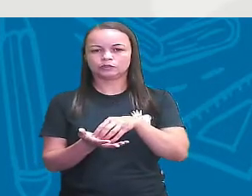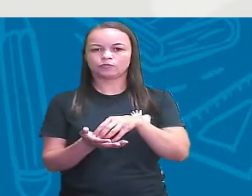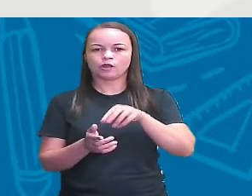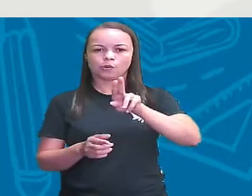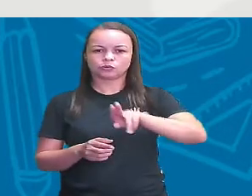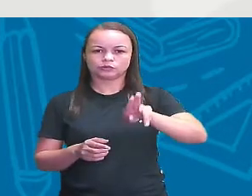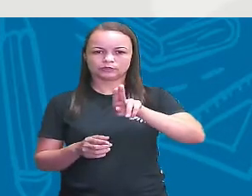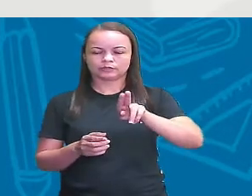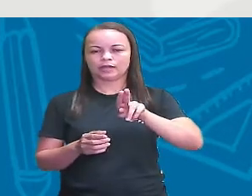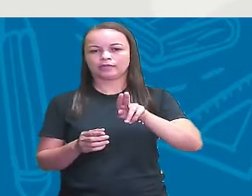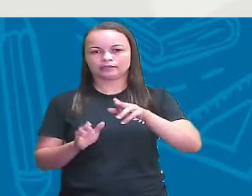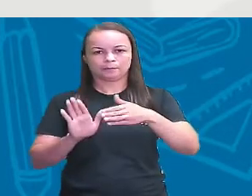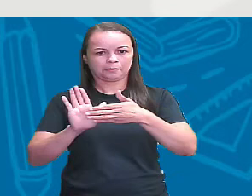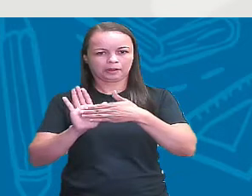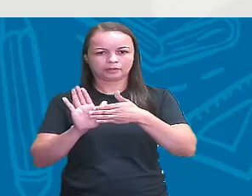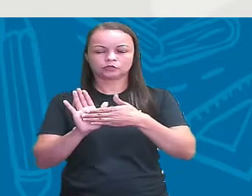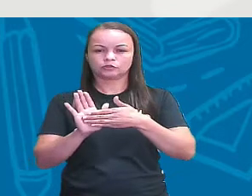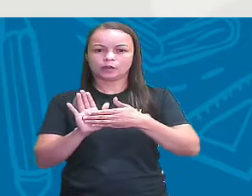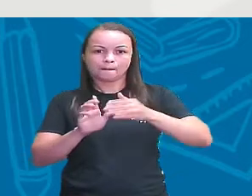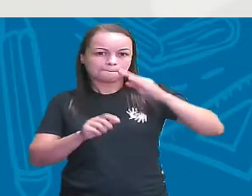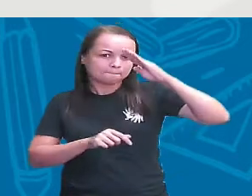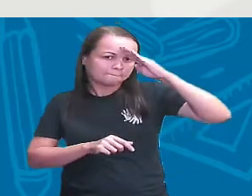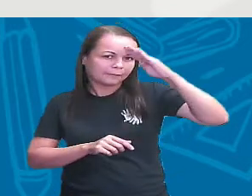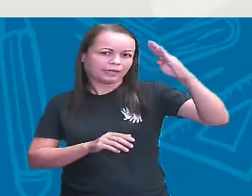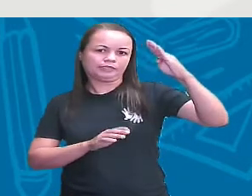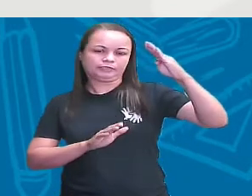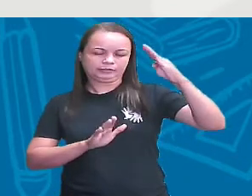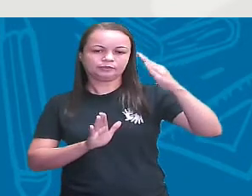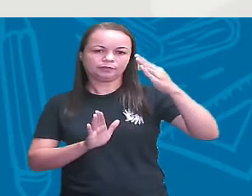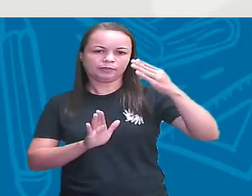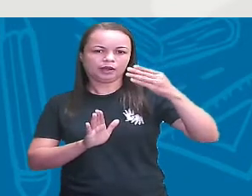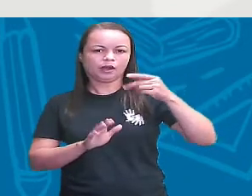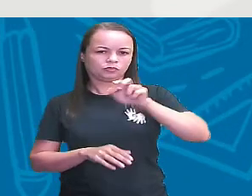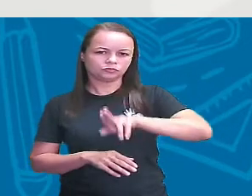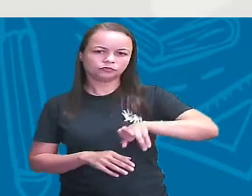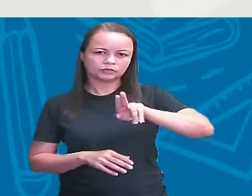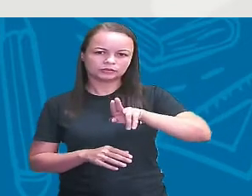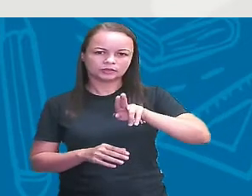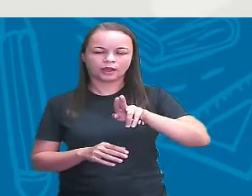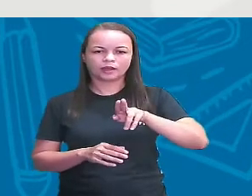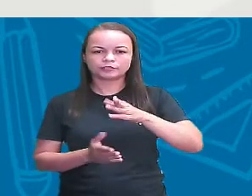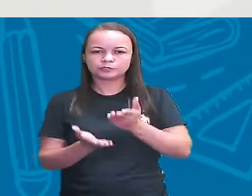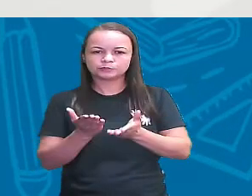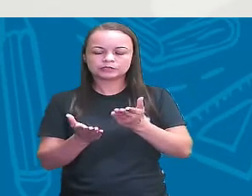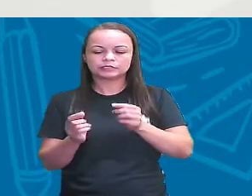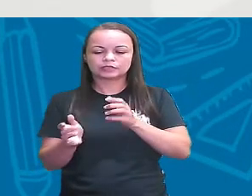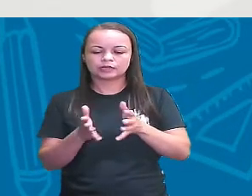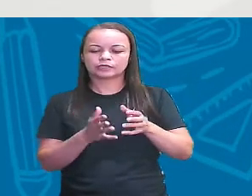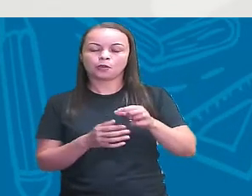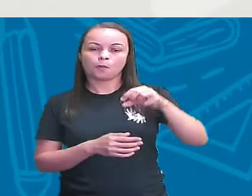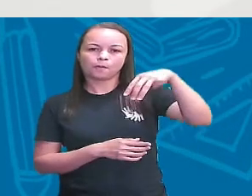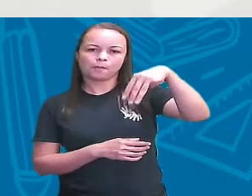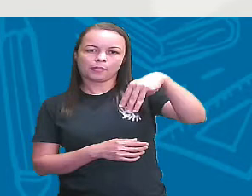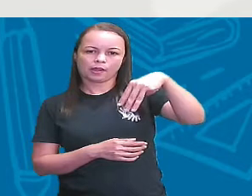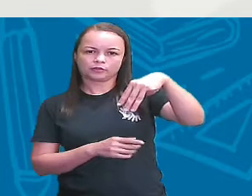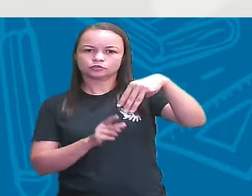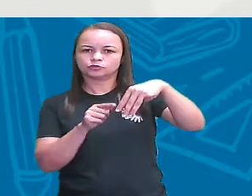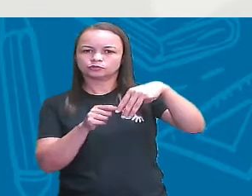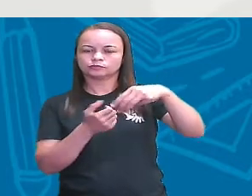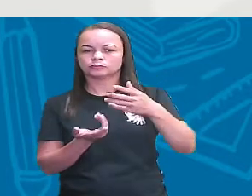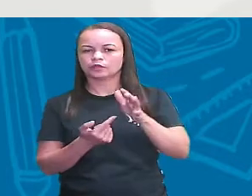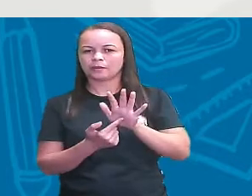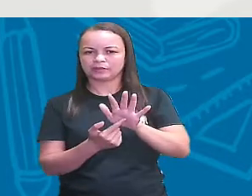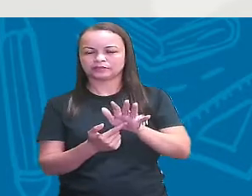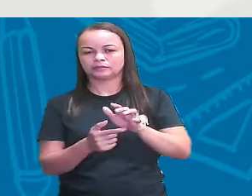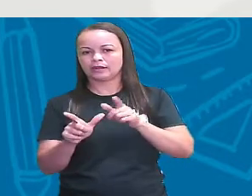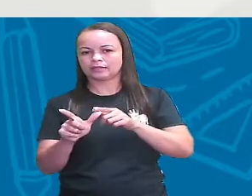medida padronizada, né, a principal unidade de medida, eu tenho o metro, aí ó,